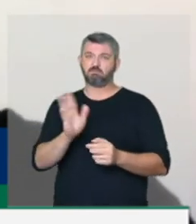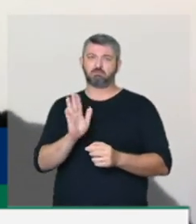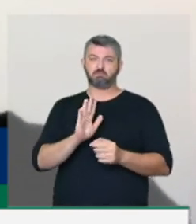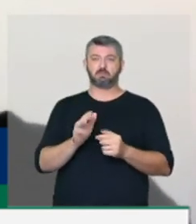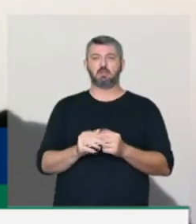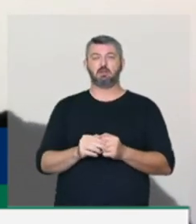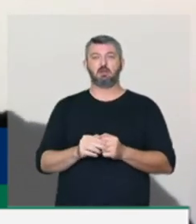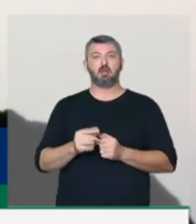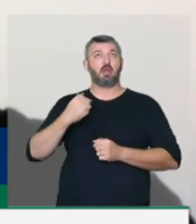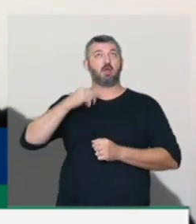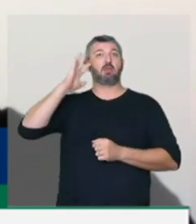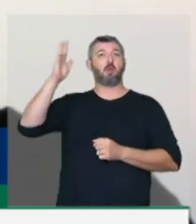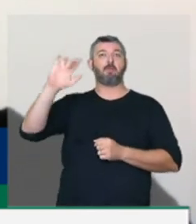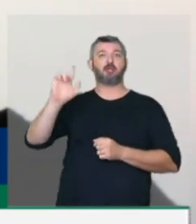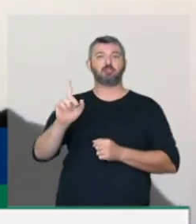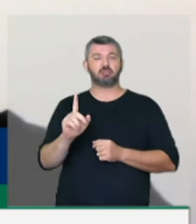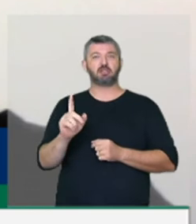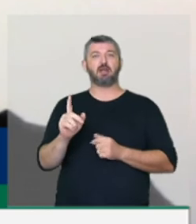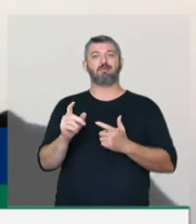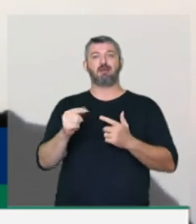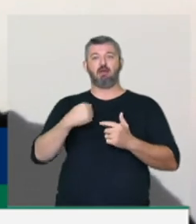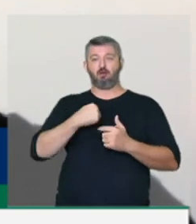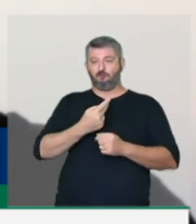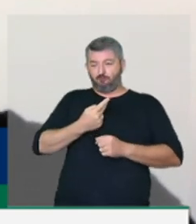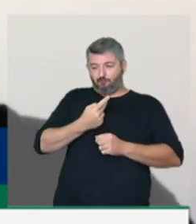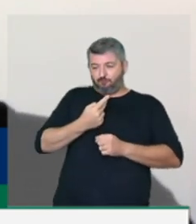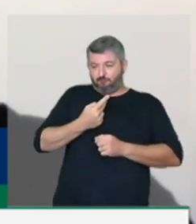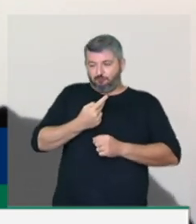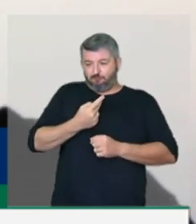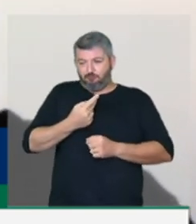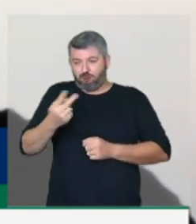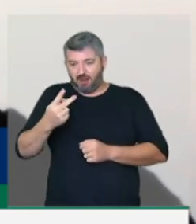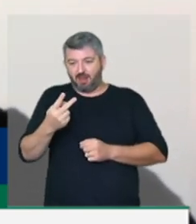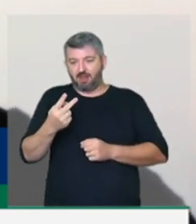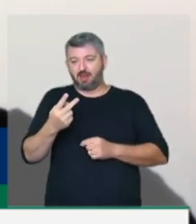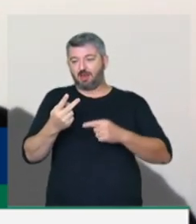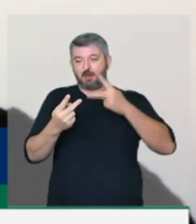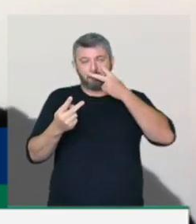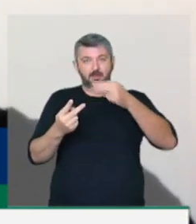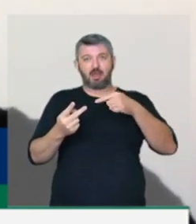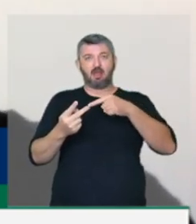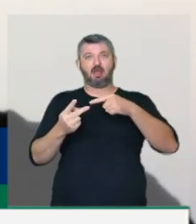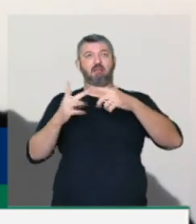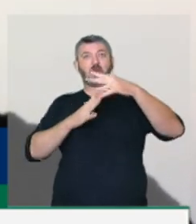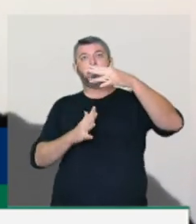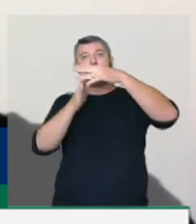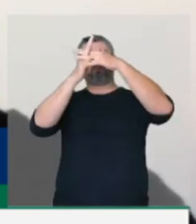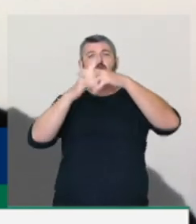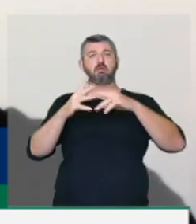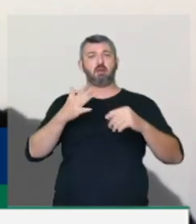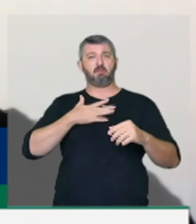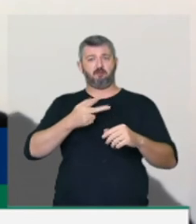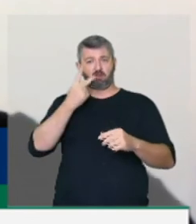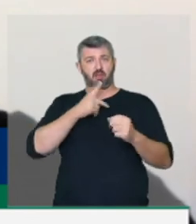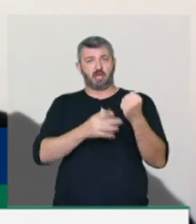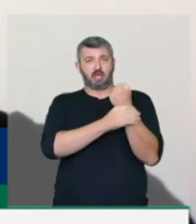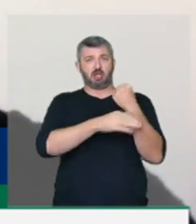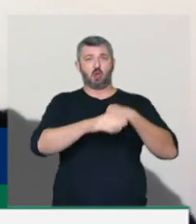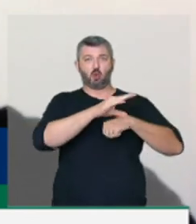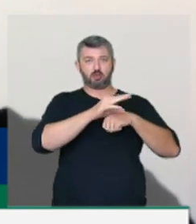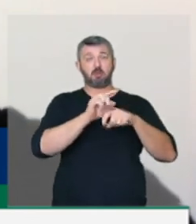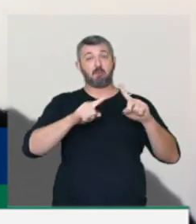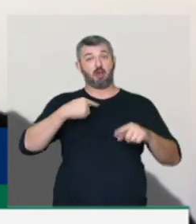poderia mensurar a dimensão do ato de uma fala totalmente garantida constitucionalmente, mas que realmente